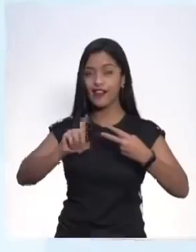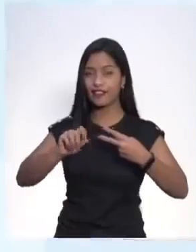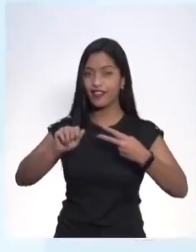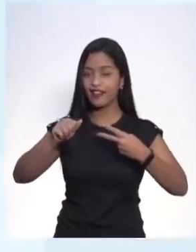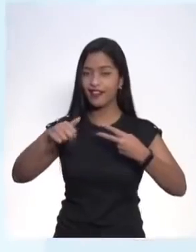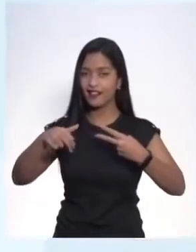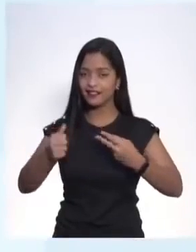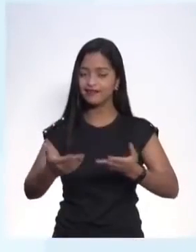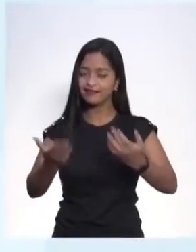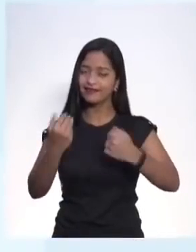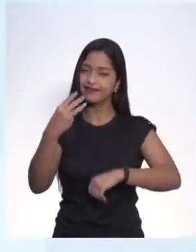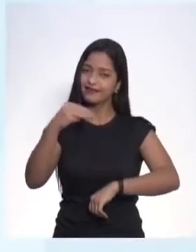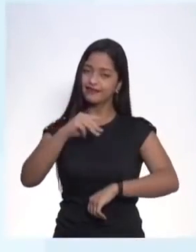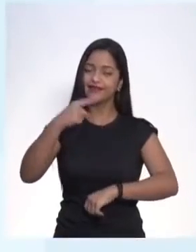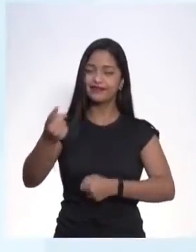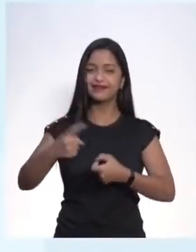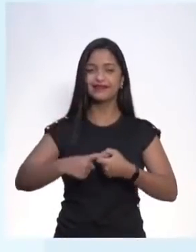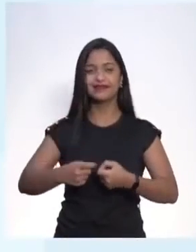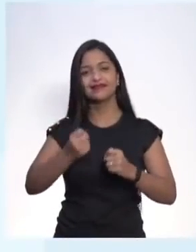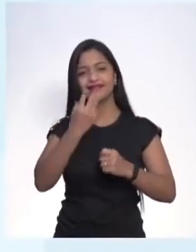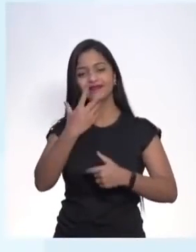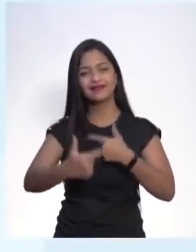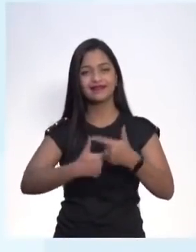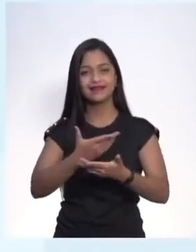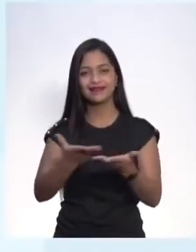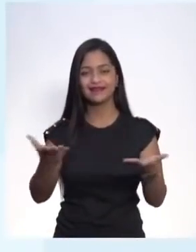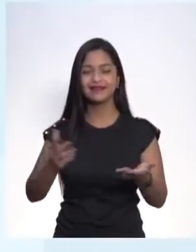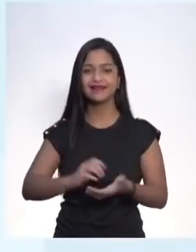3 minutinhos, a gente já retorna. Bom trabalho.